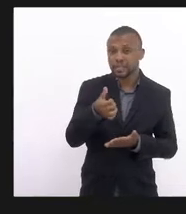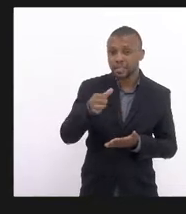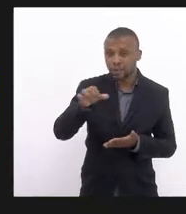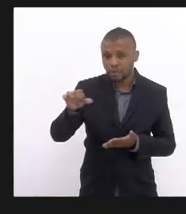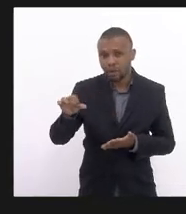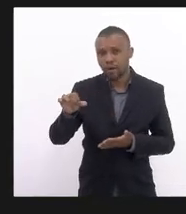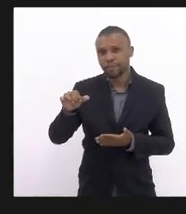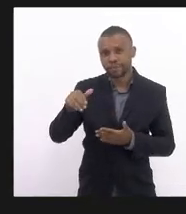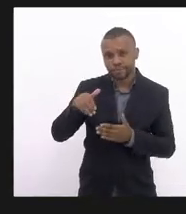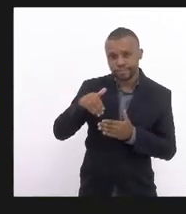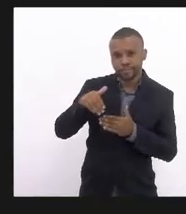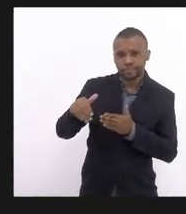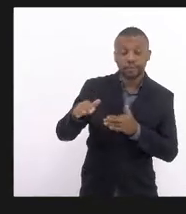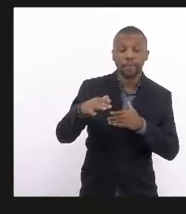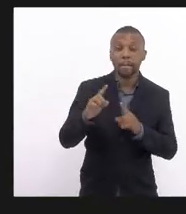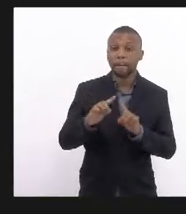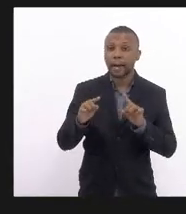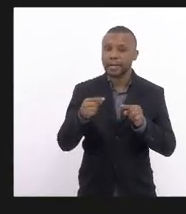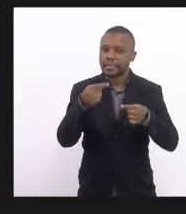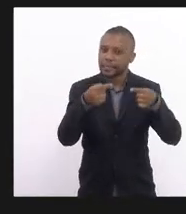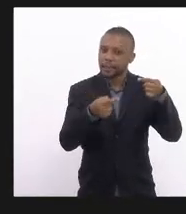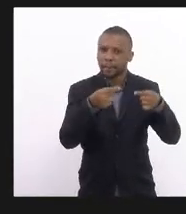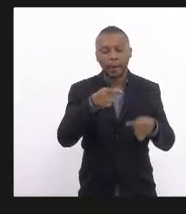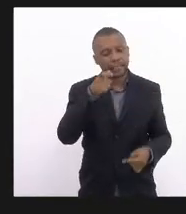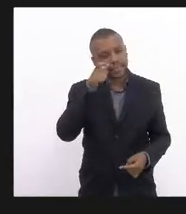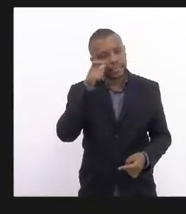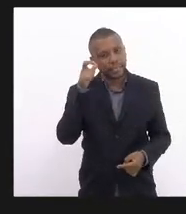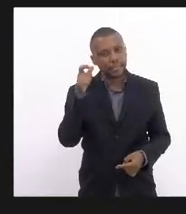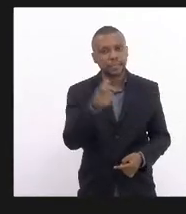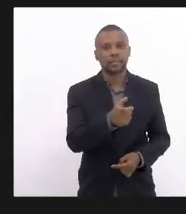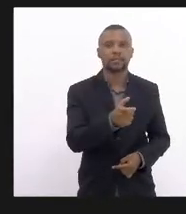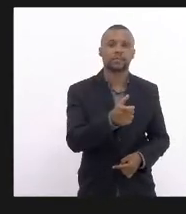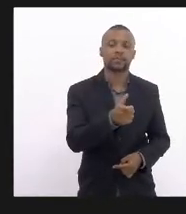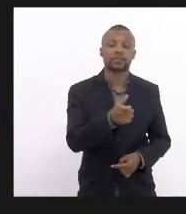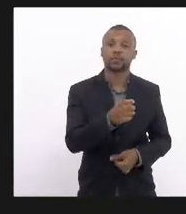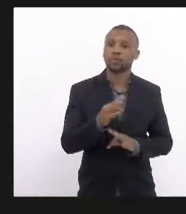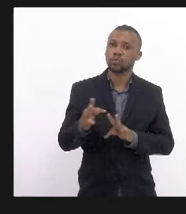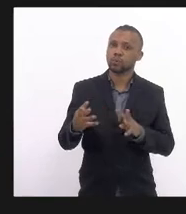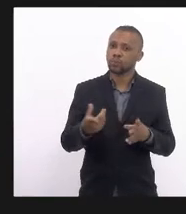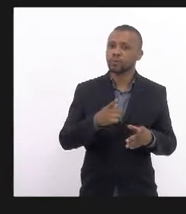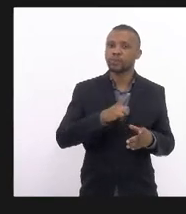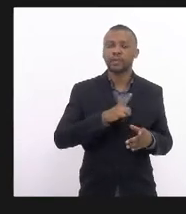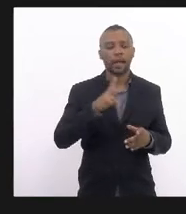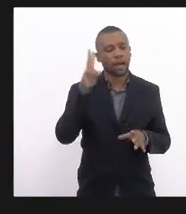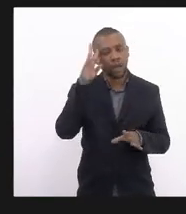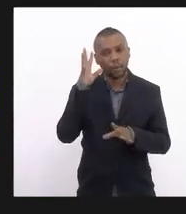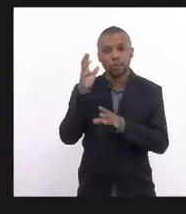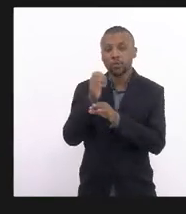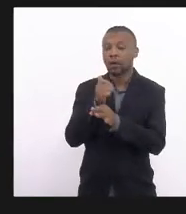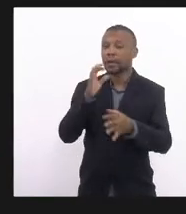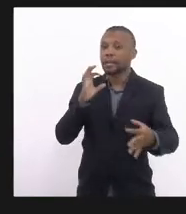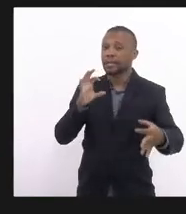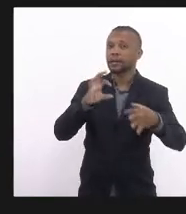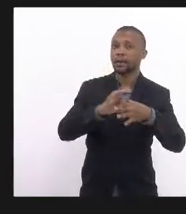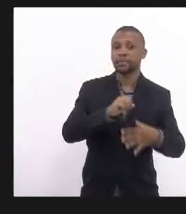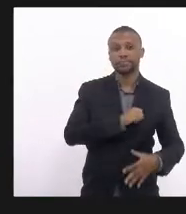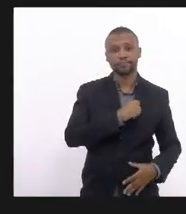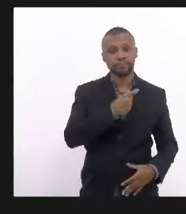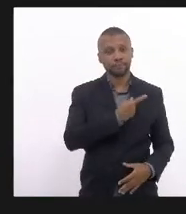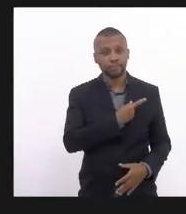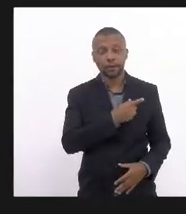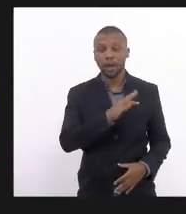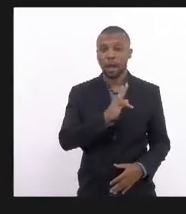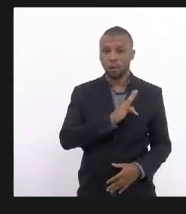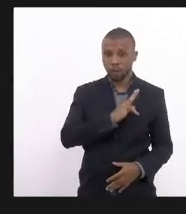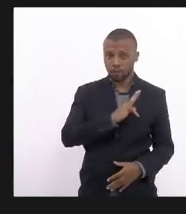comemorações. Mas esse debate também é interessante, que eu vi que todo mundo tem alguma história com São Gonçalo, como quando falo do tempo da Polícia Militar, também todo